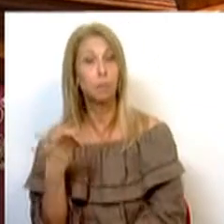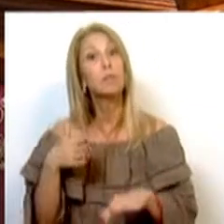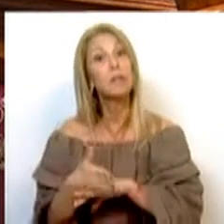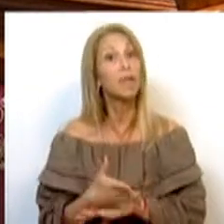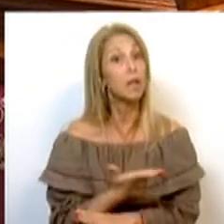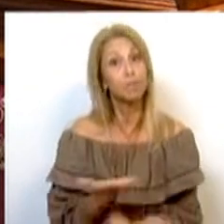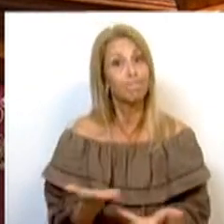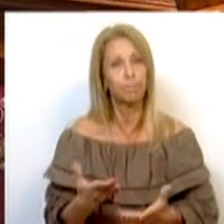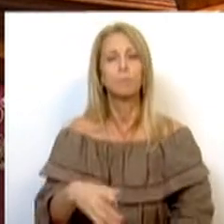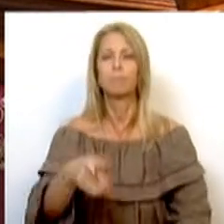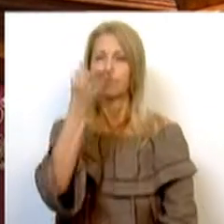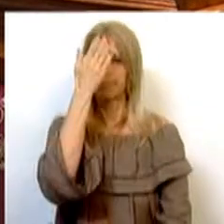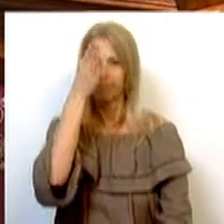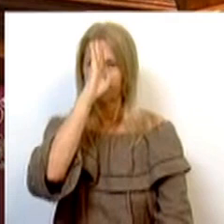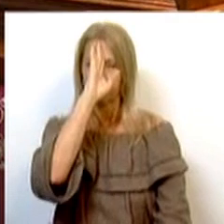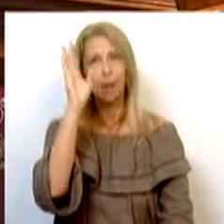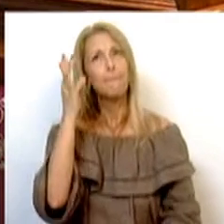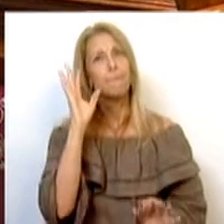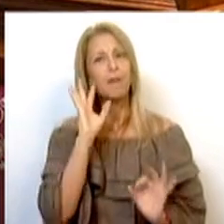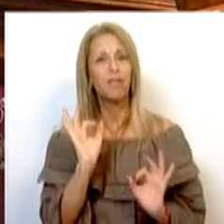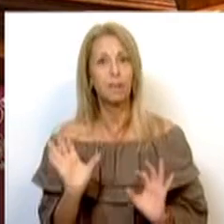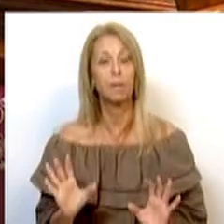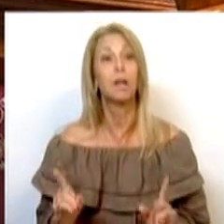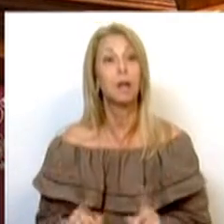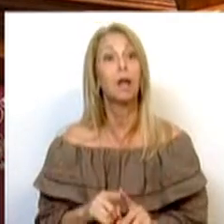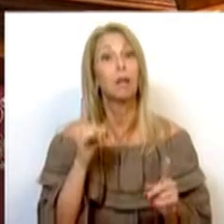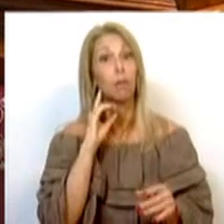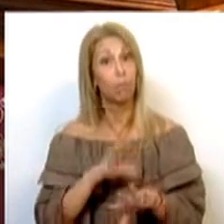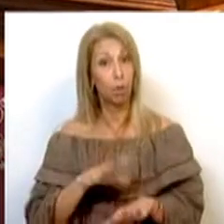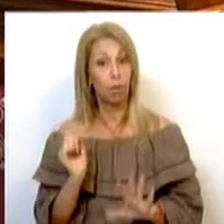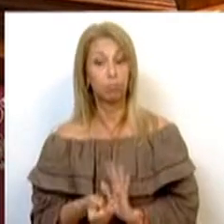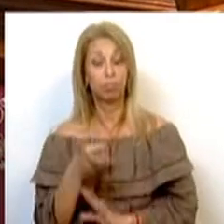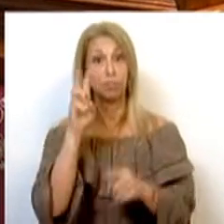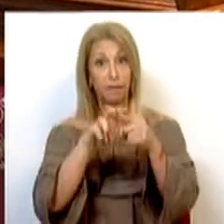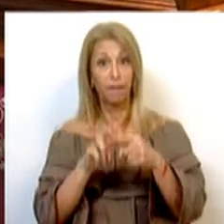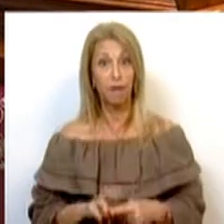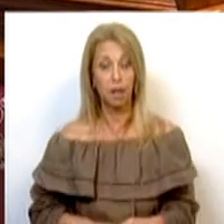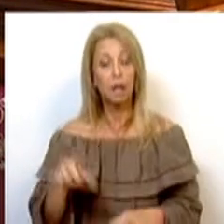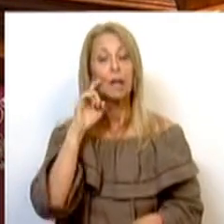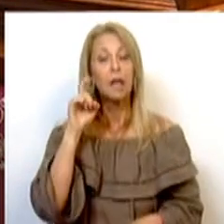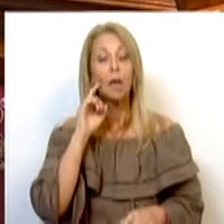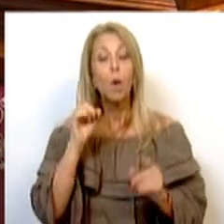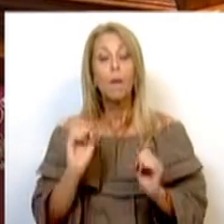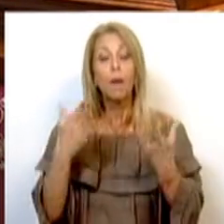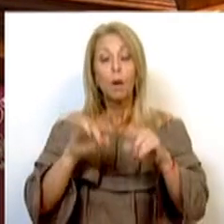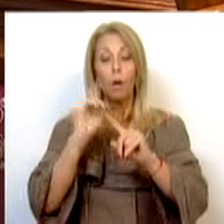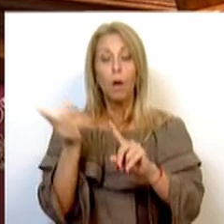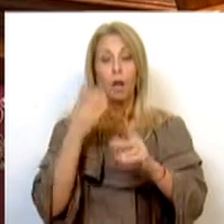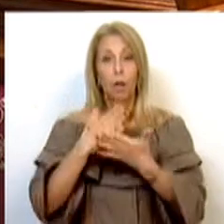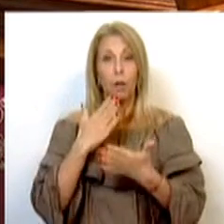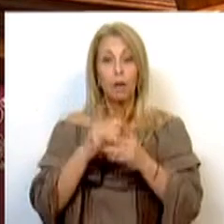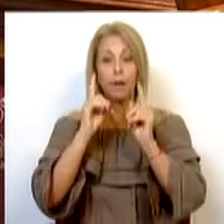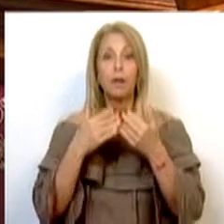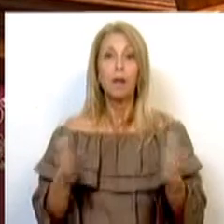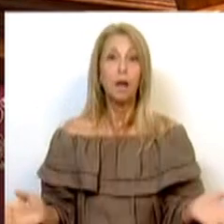com a recente antecipação de todo o processo de fixação de vagas, garantimos que o início do ano letivo se faça praticamente em simultâneo para